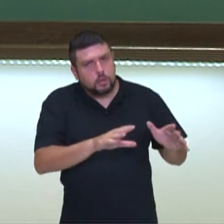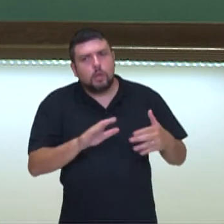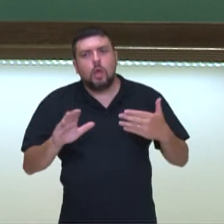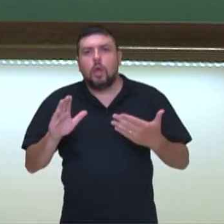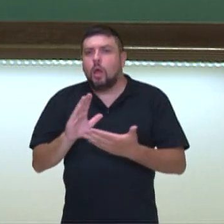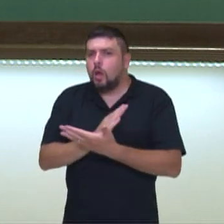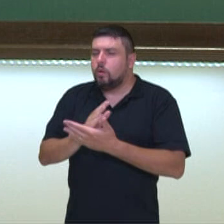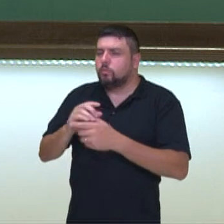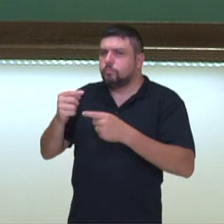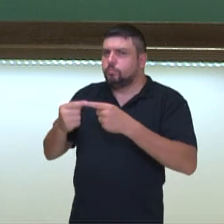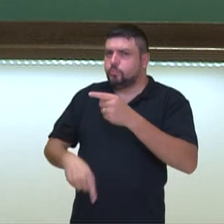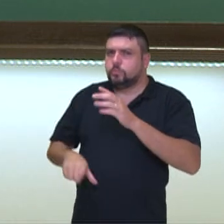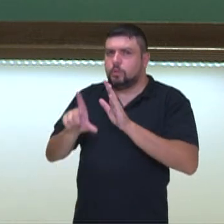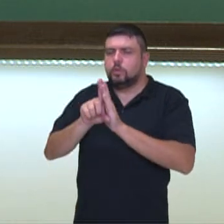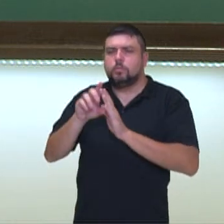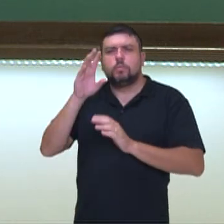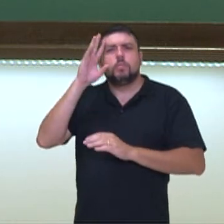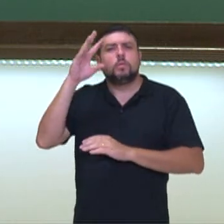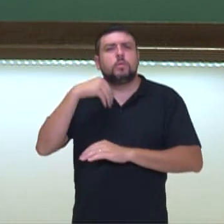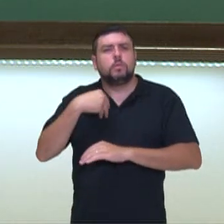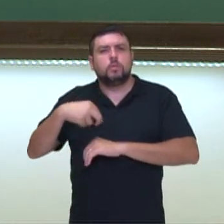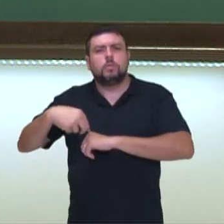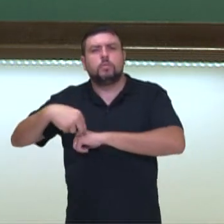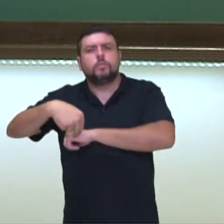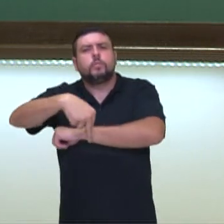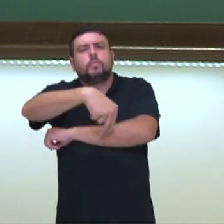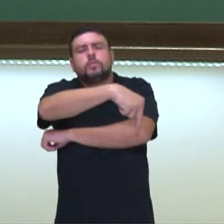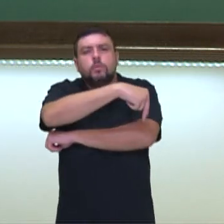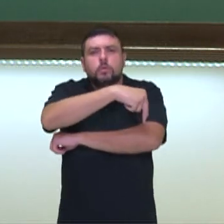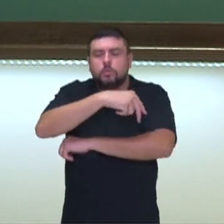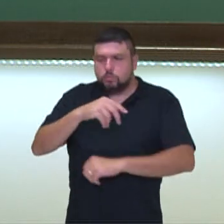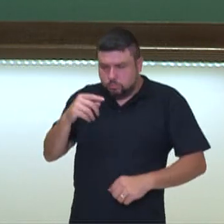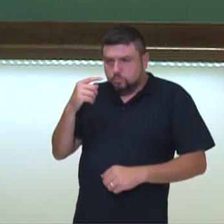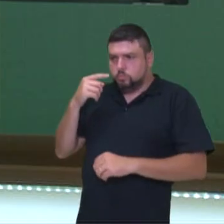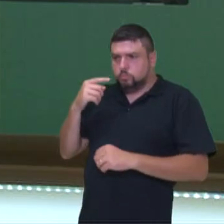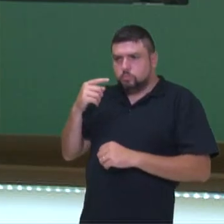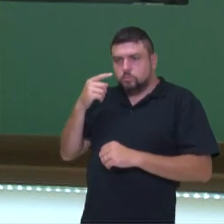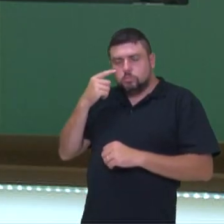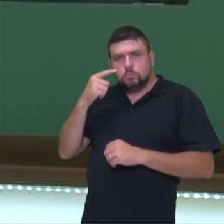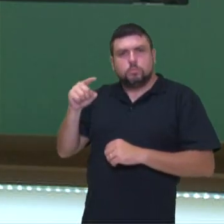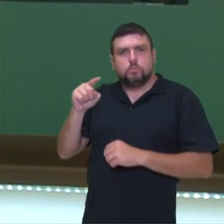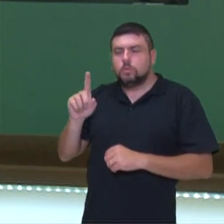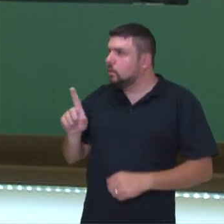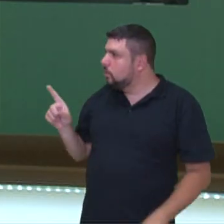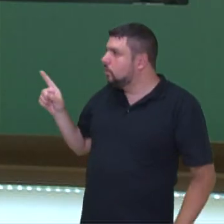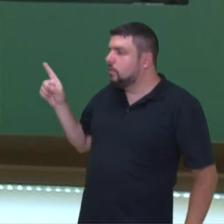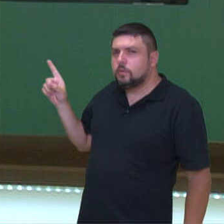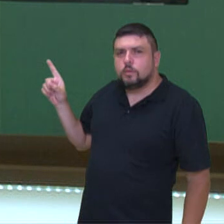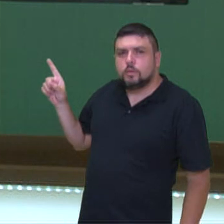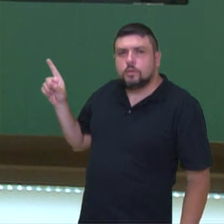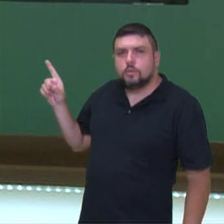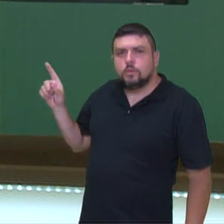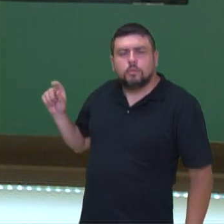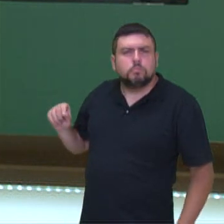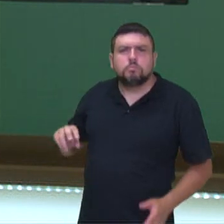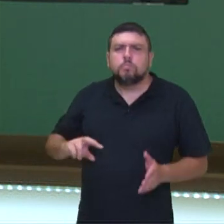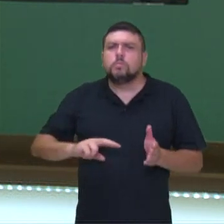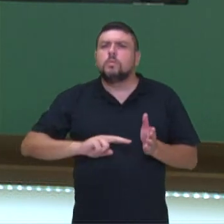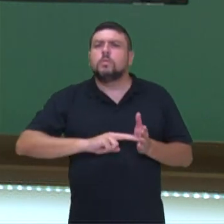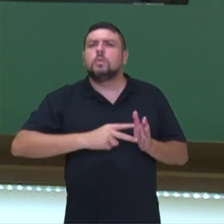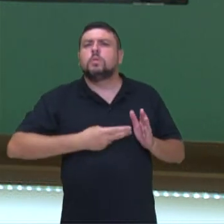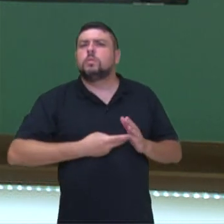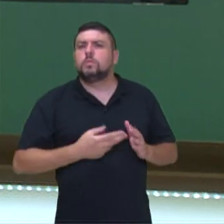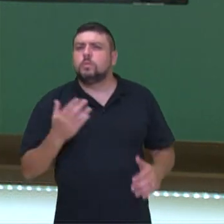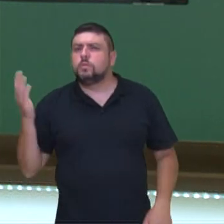você está virando ali e se depara com uma obra de arte. No caso, essa do Banksy. O que será que ele quis passar de mensagem com